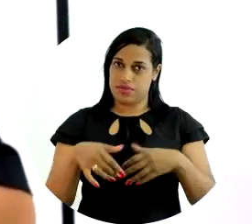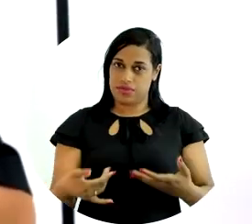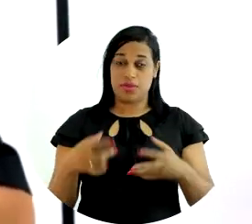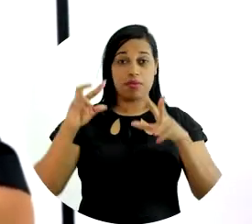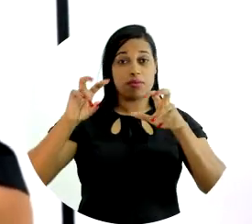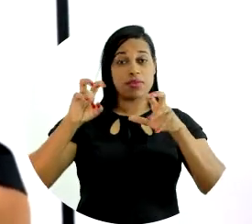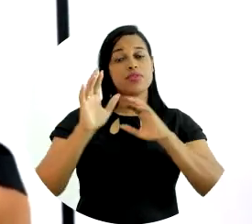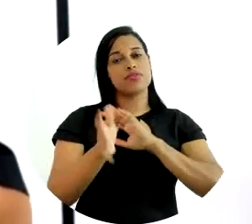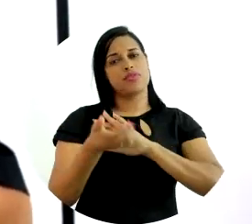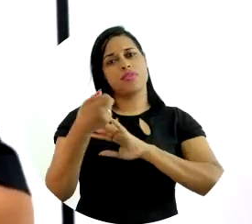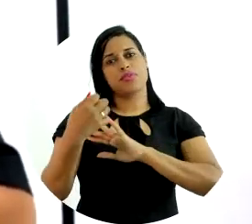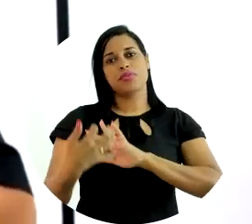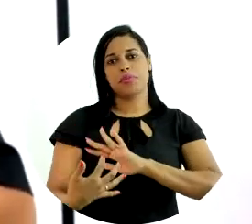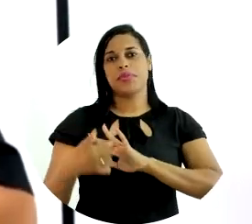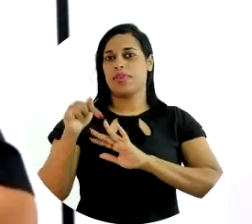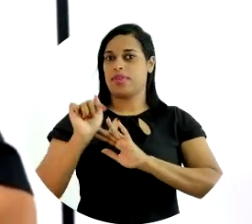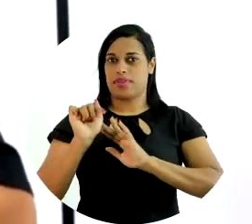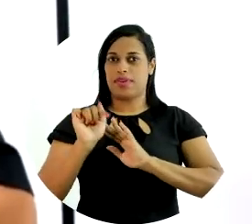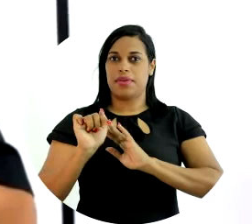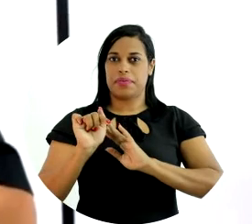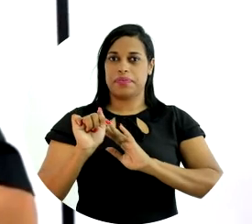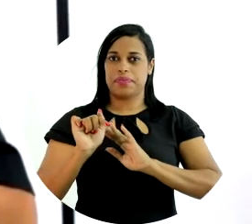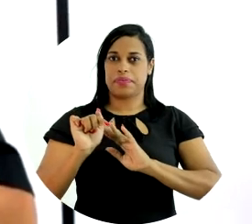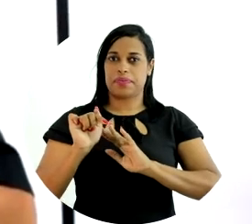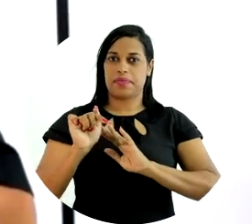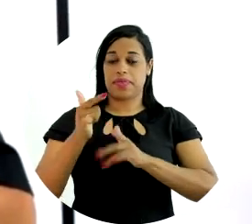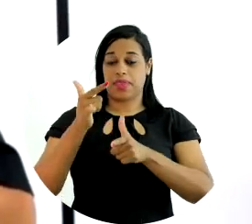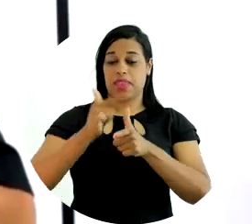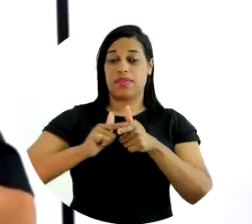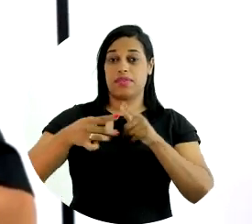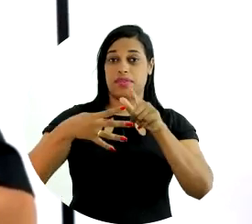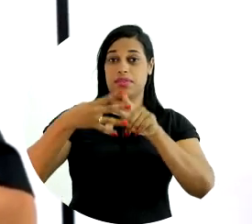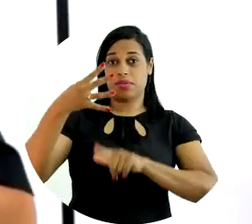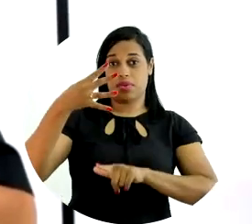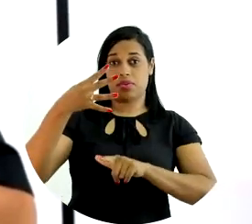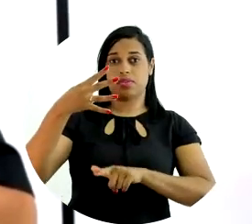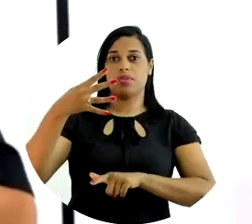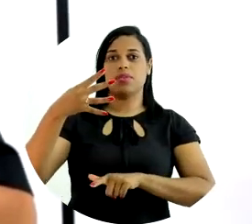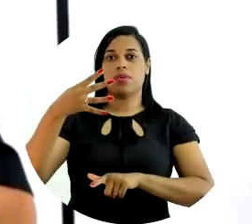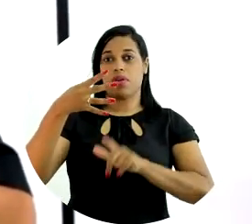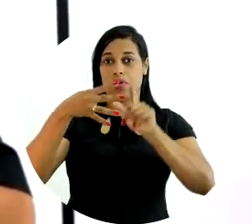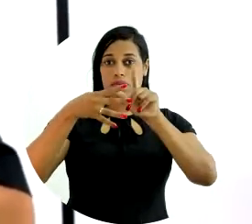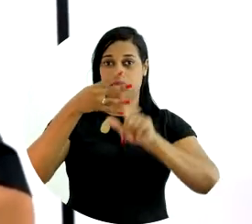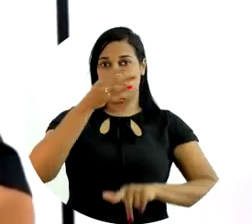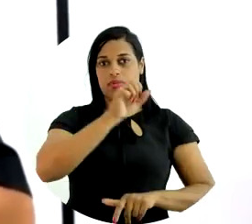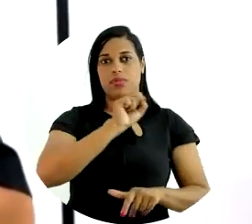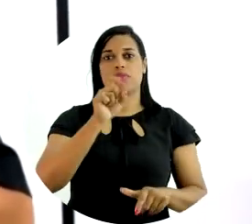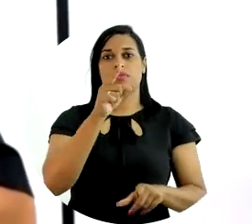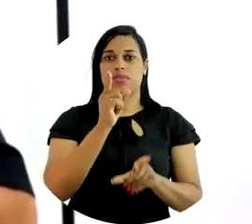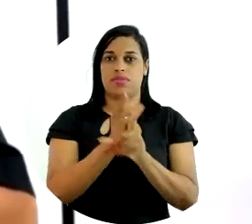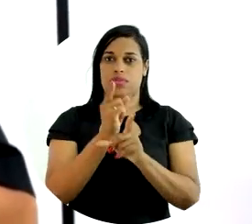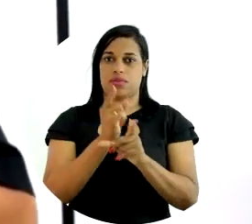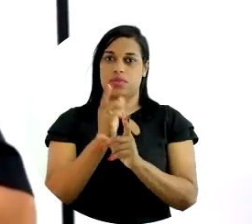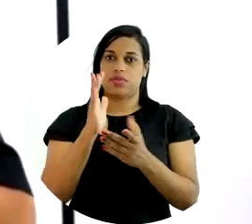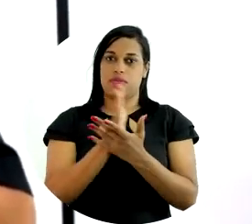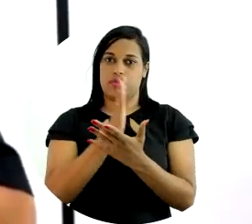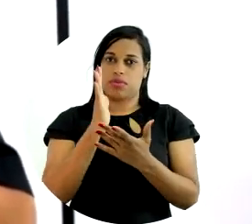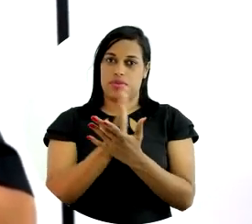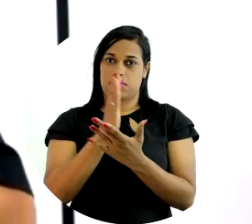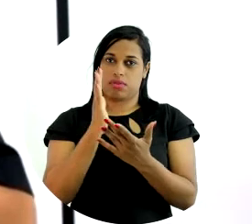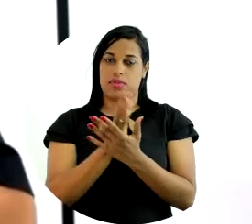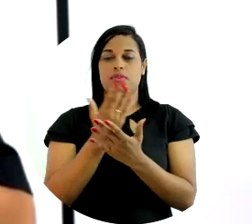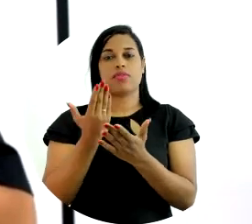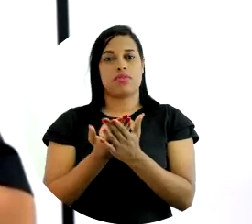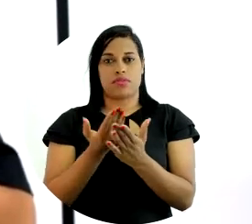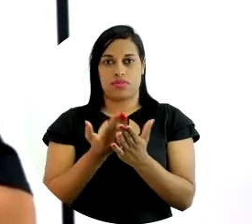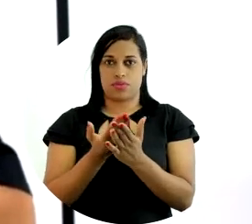como o próprio título na disciplina já sugere ela vai estar dividido em quatro etapas com os quatro capítulos bem contra lá no